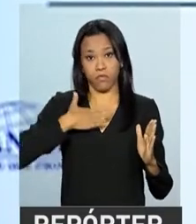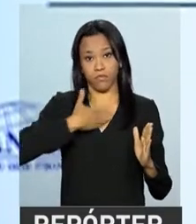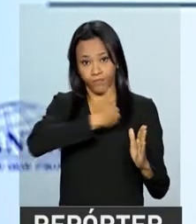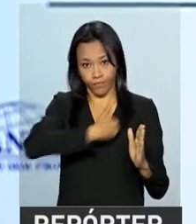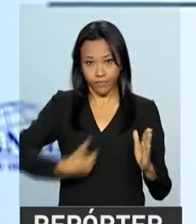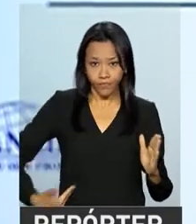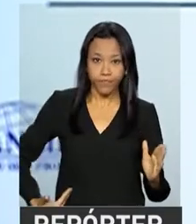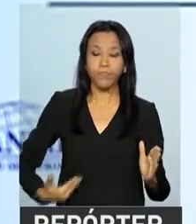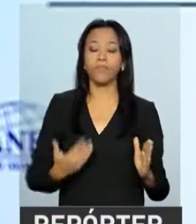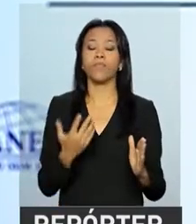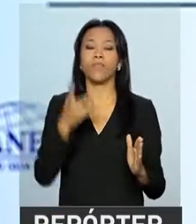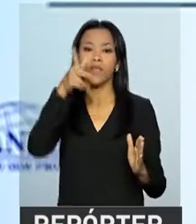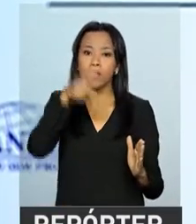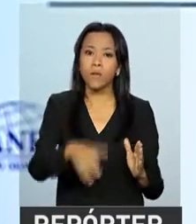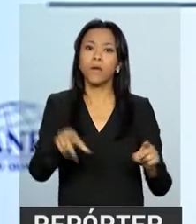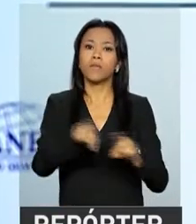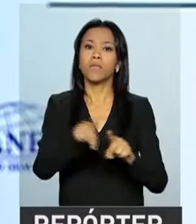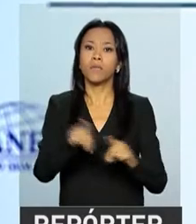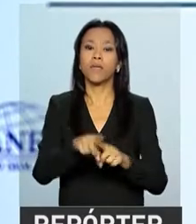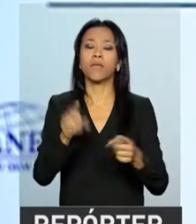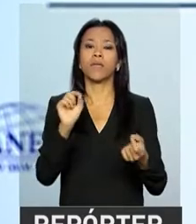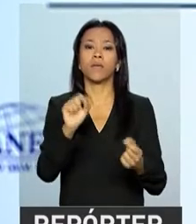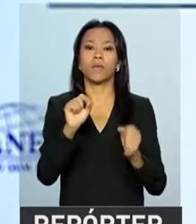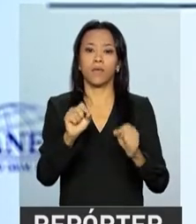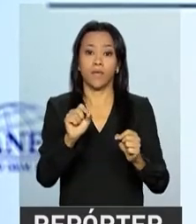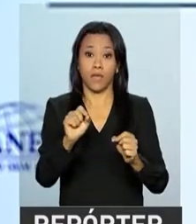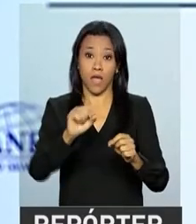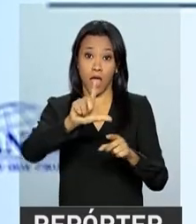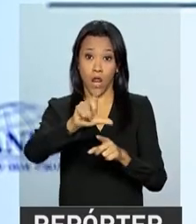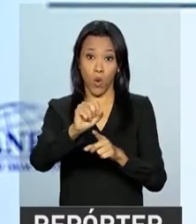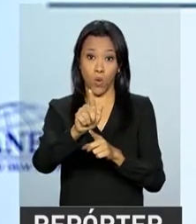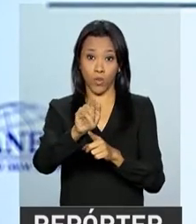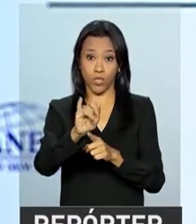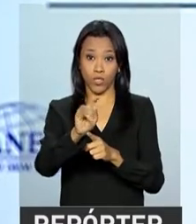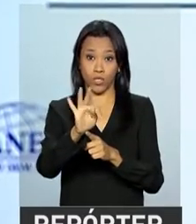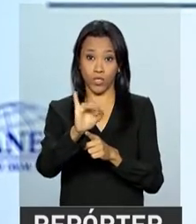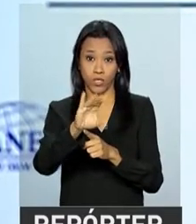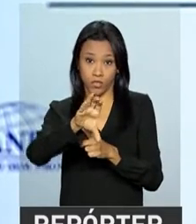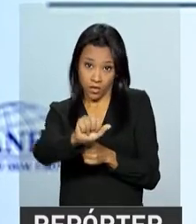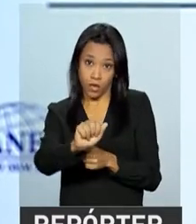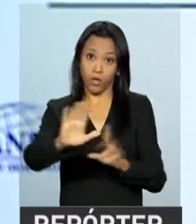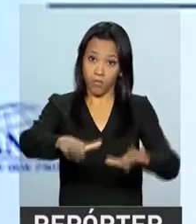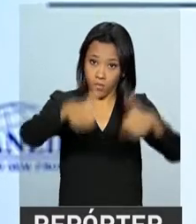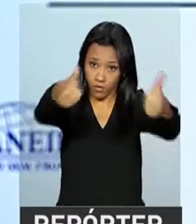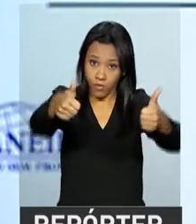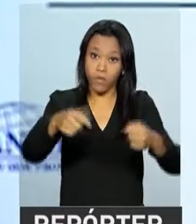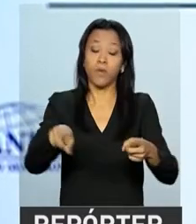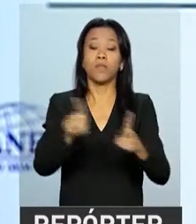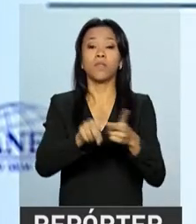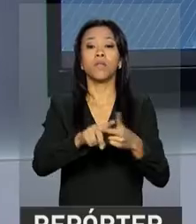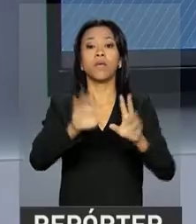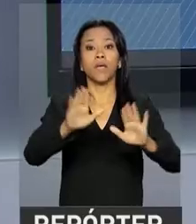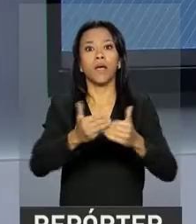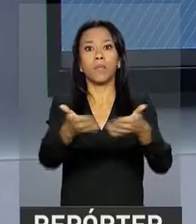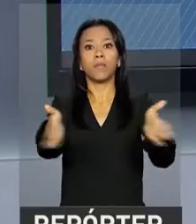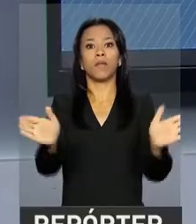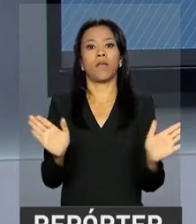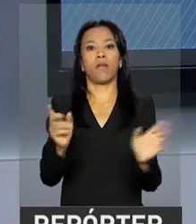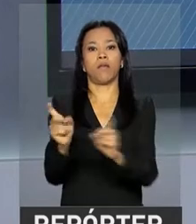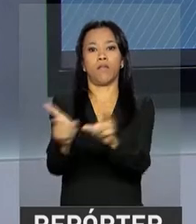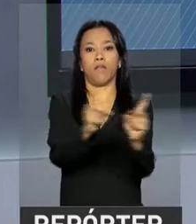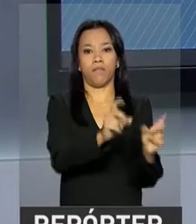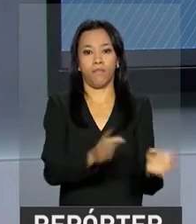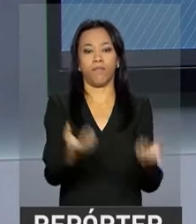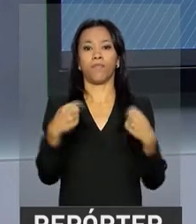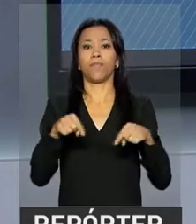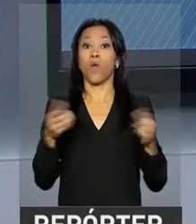assim como a modernização logística e ampliação e abertura de mercados. E o